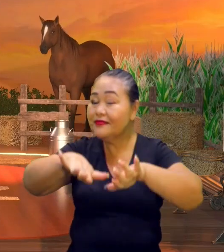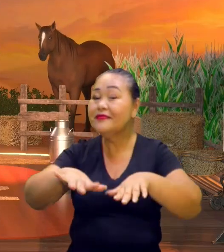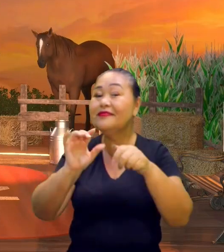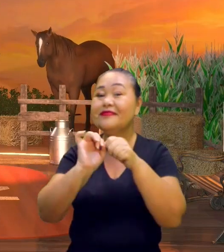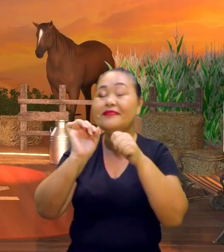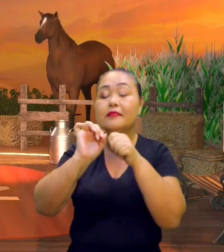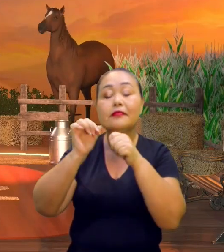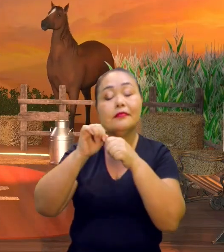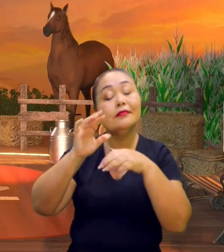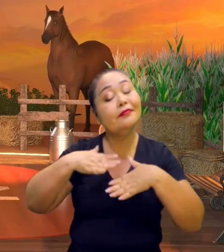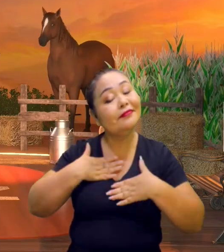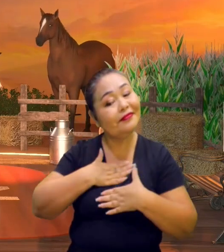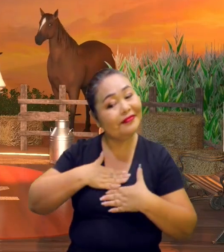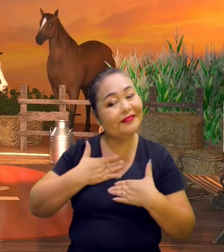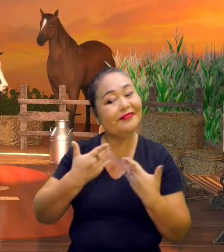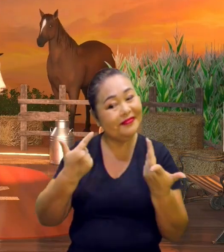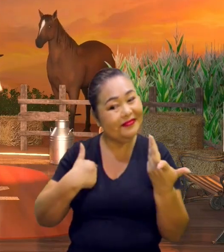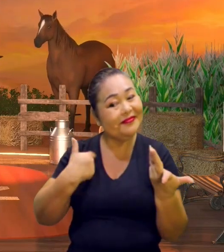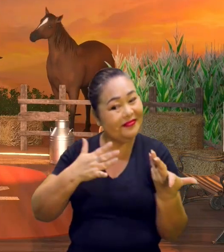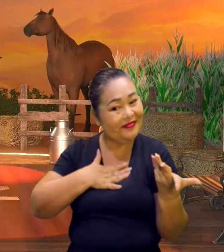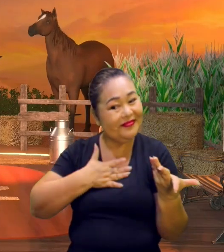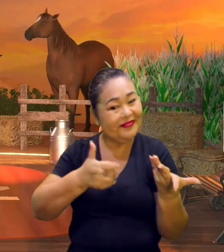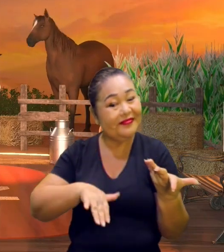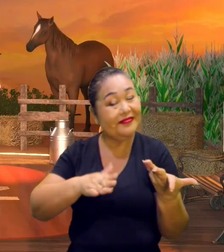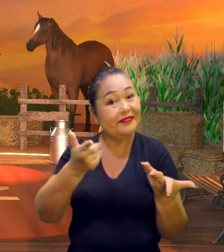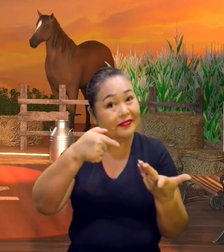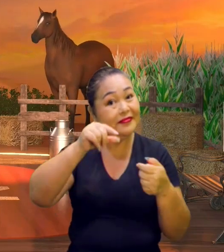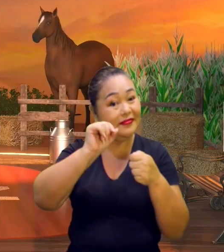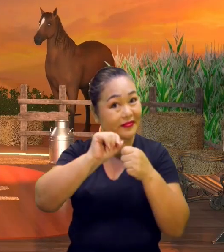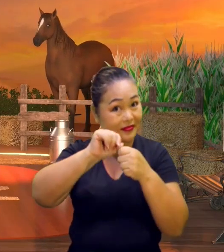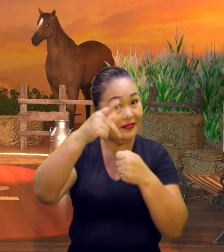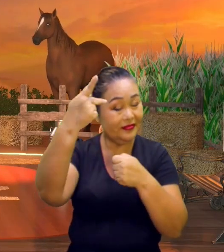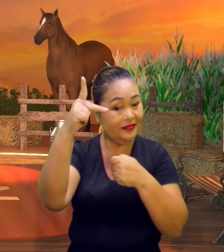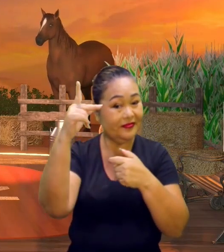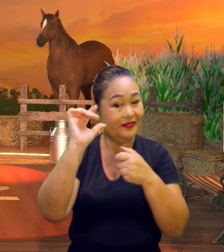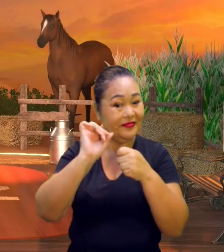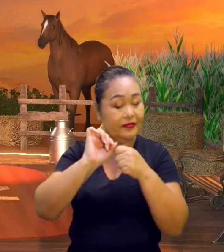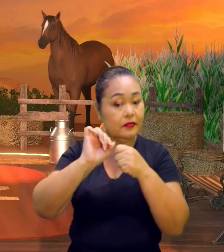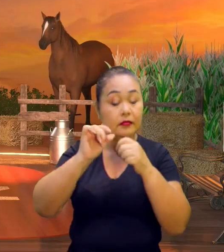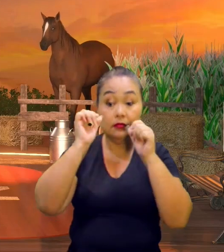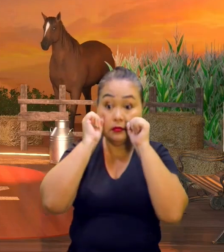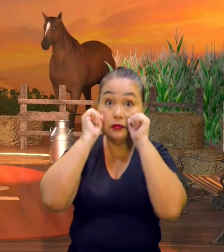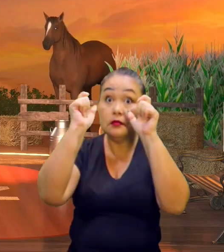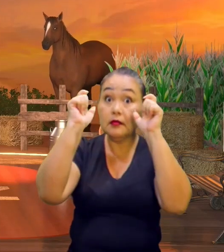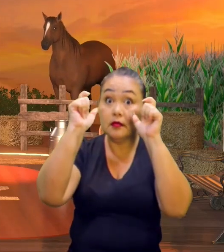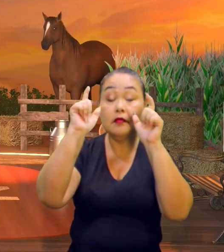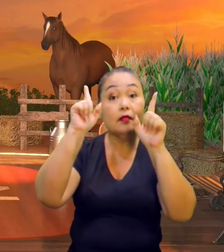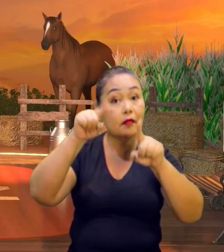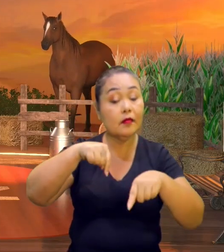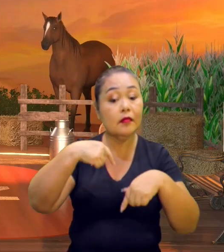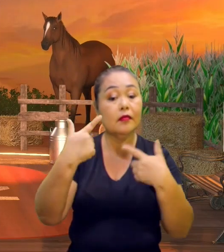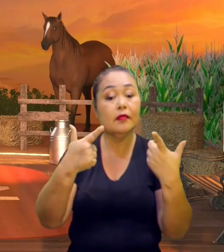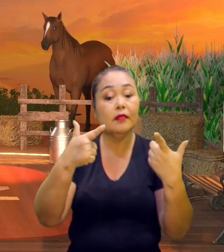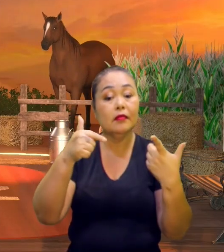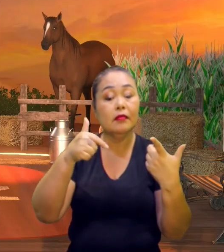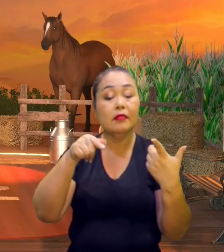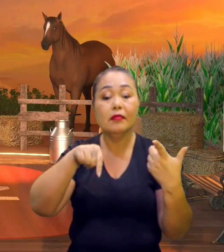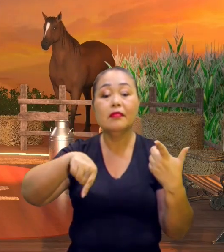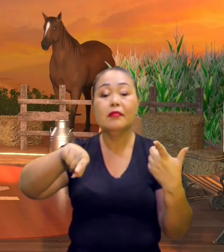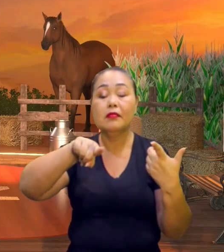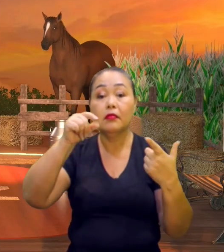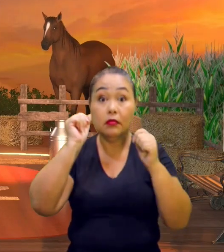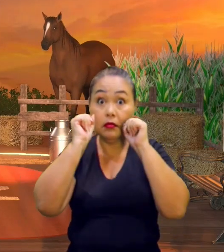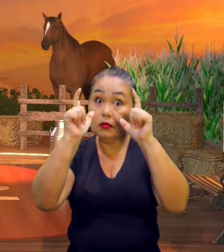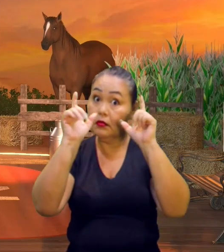toda a dedicação do mundo. E agora você vai fazer a sua parte também, que é prestar atenção, né? Porque se aí você não